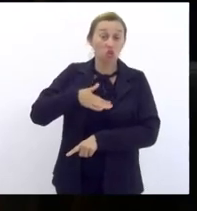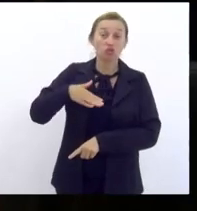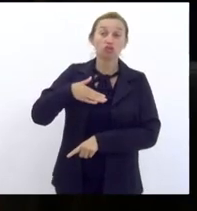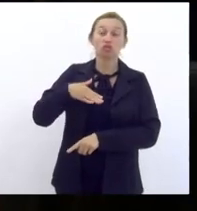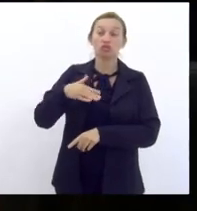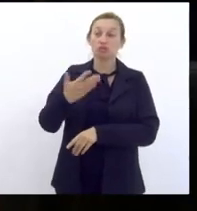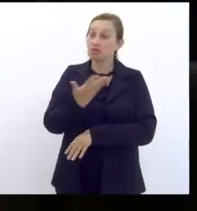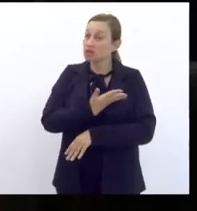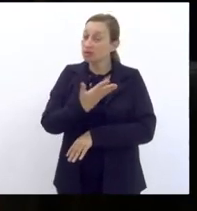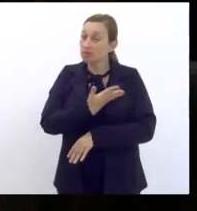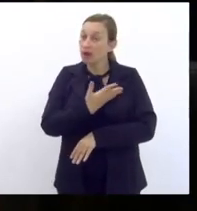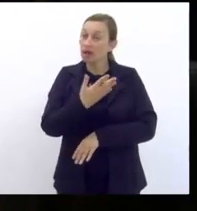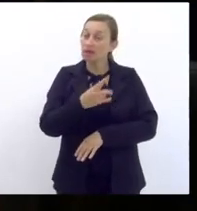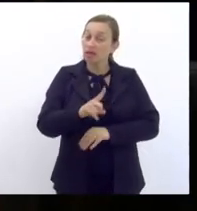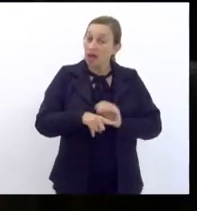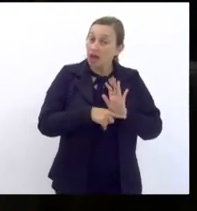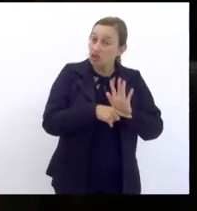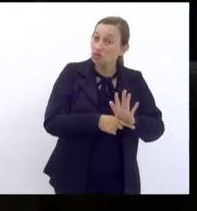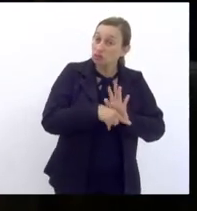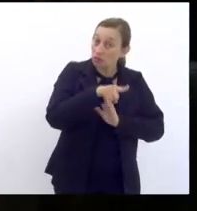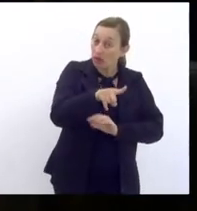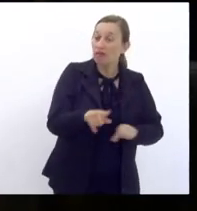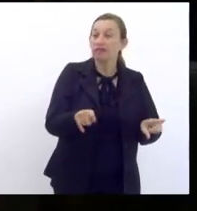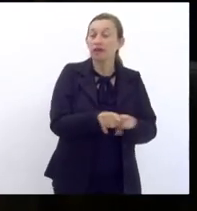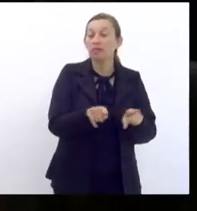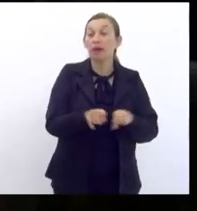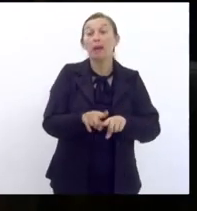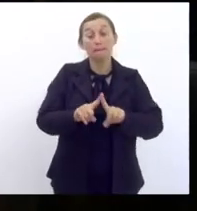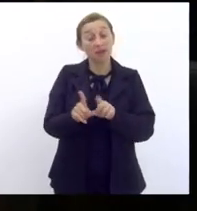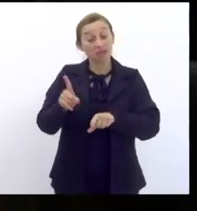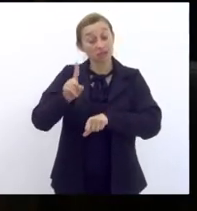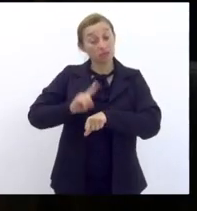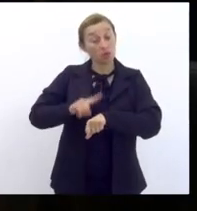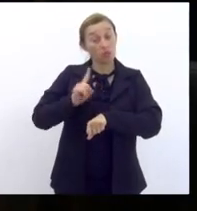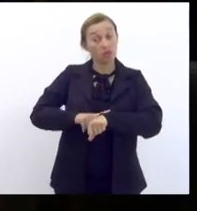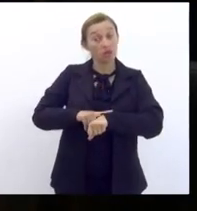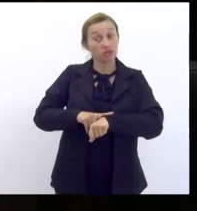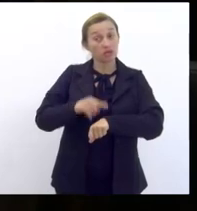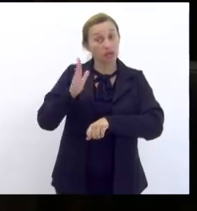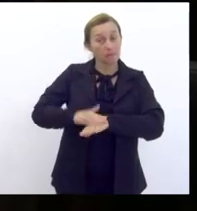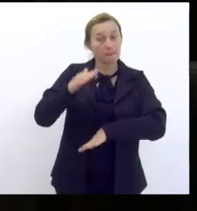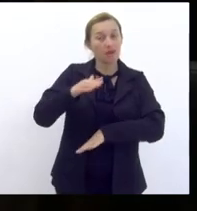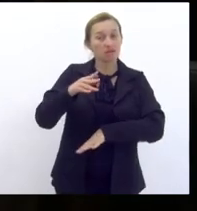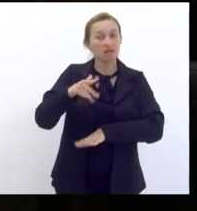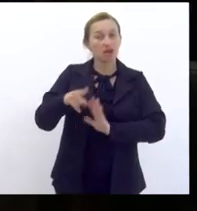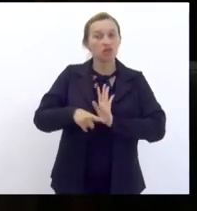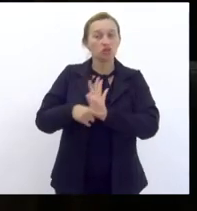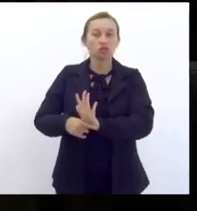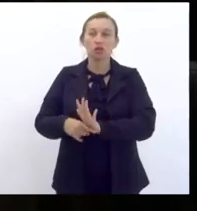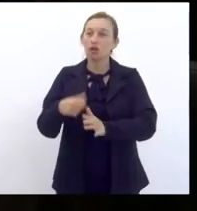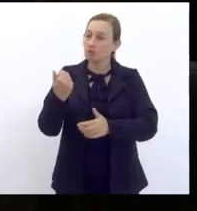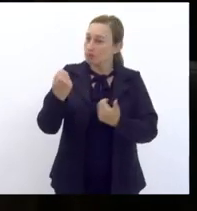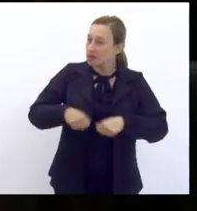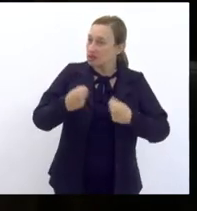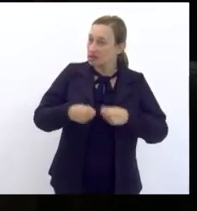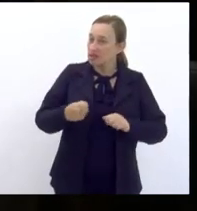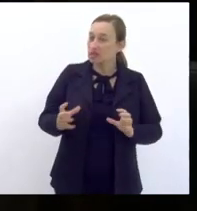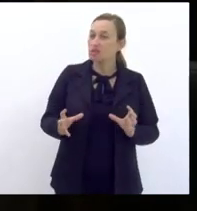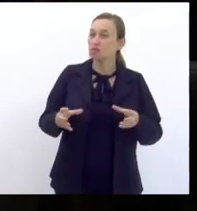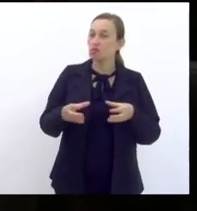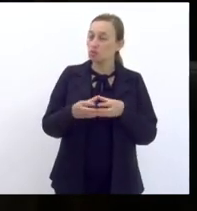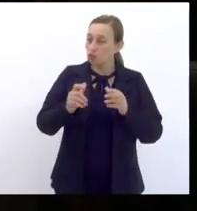Então já firme e forte para lutar mas tá na hora de termos mais ajuda eu tenho que aumentar esse exército